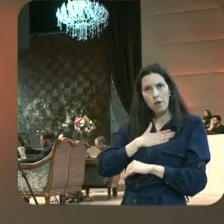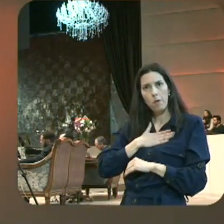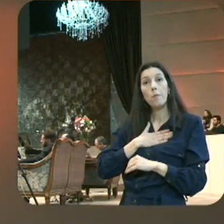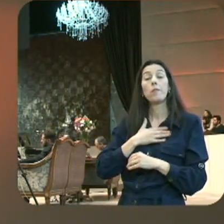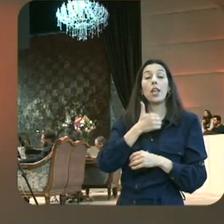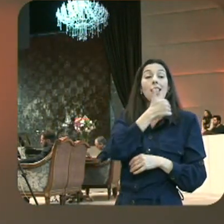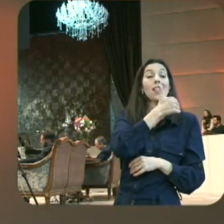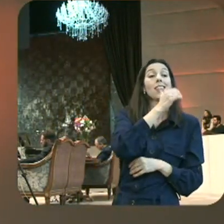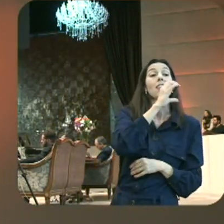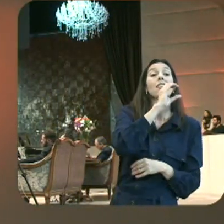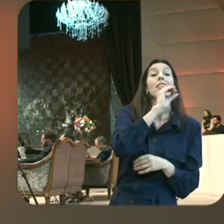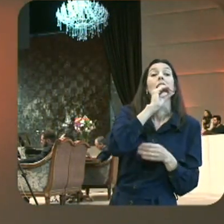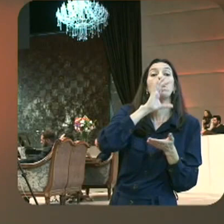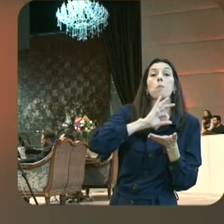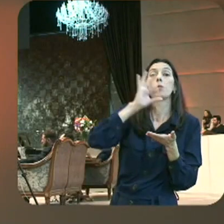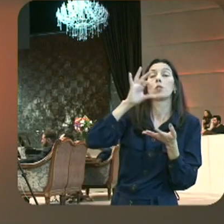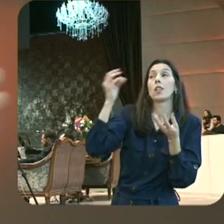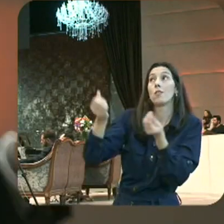vida.